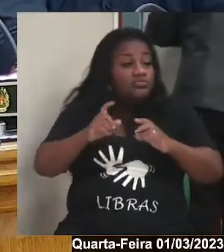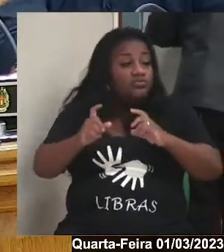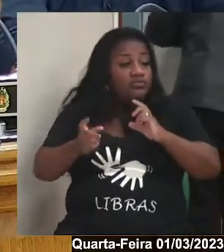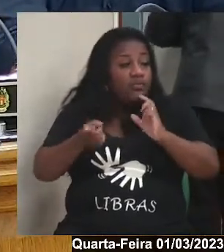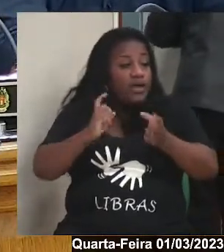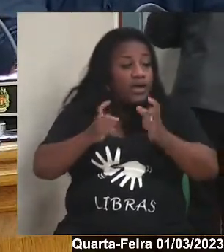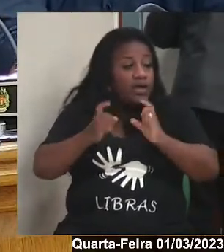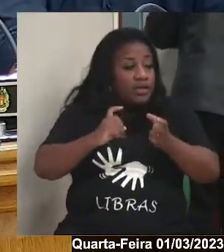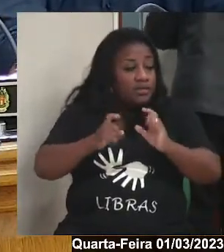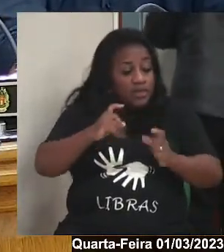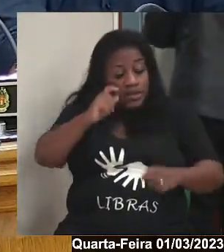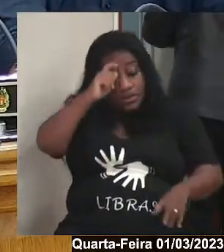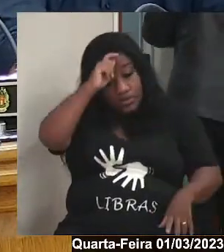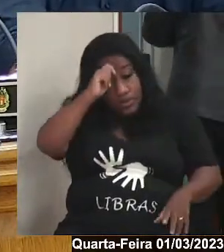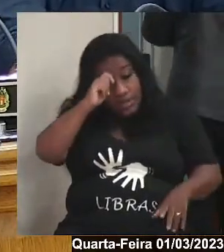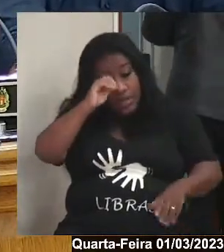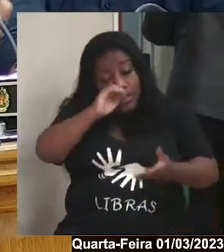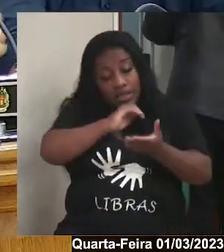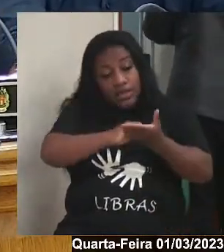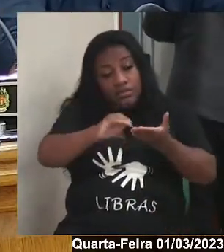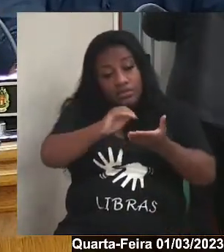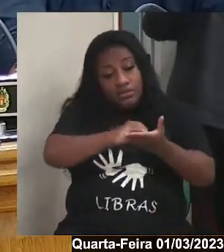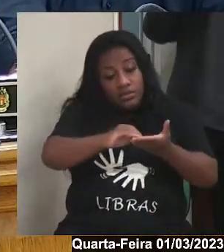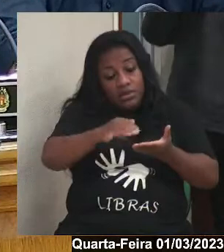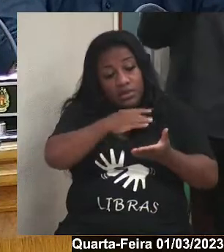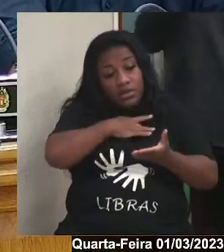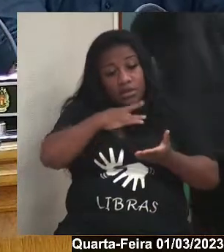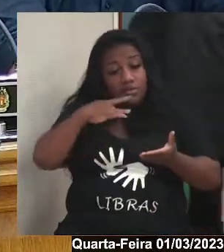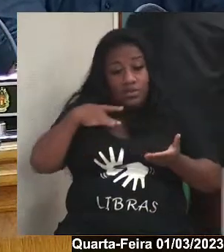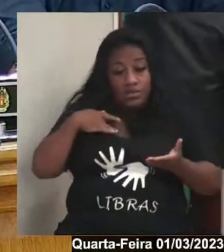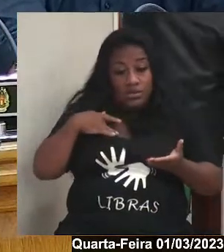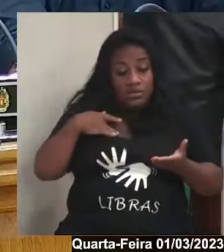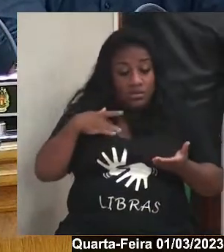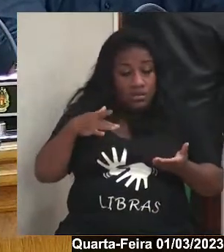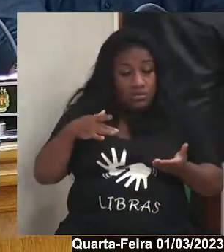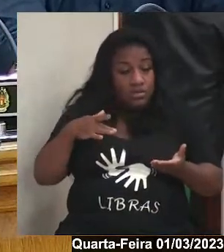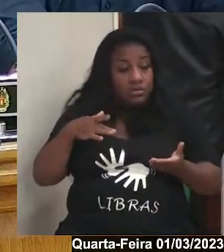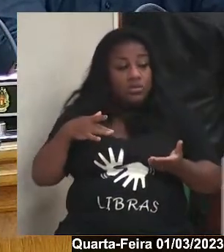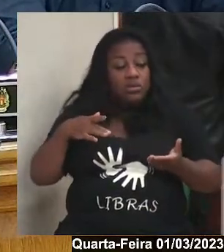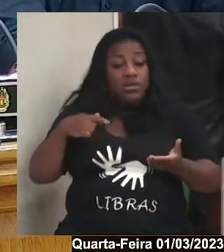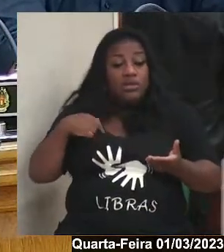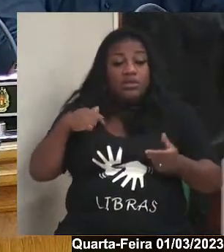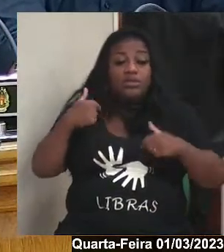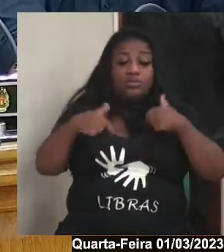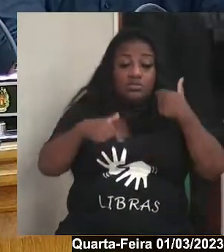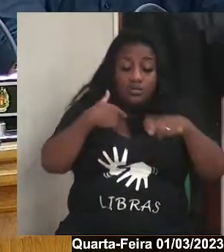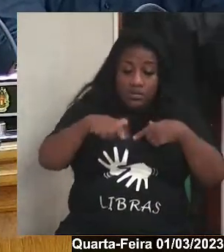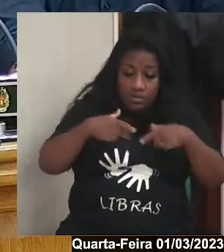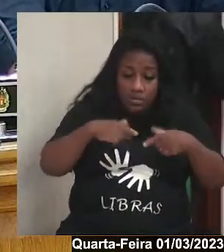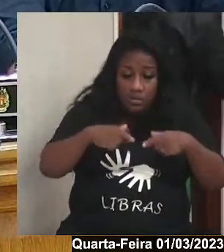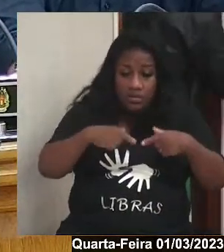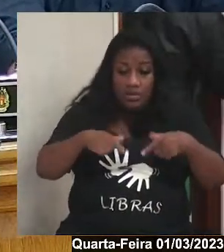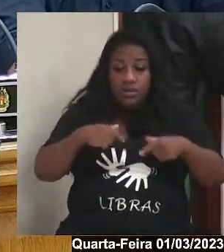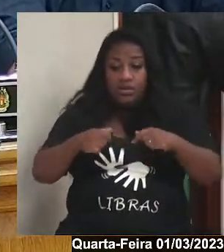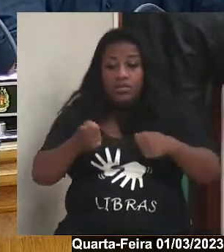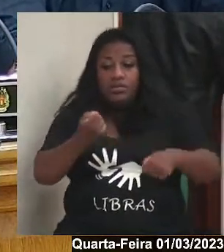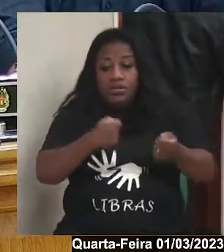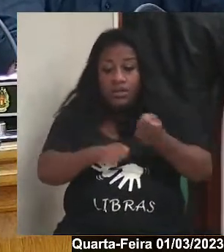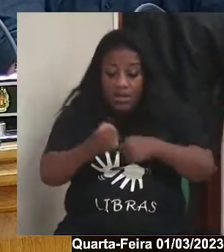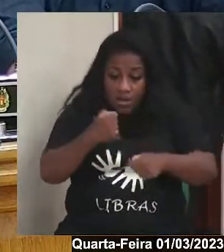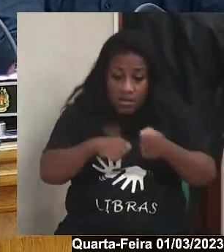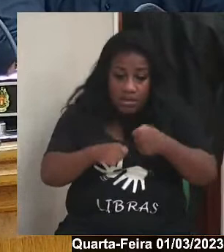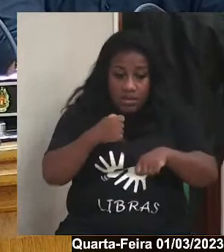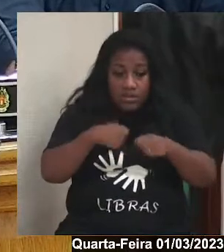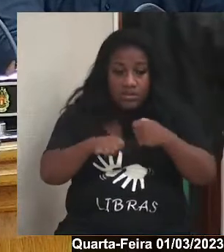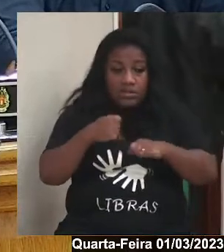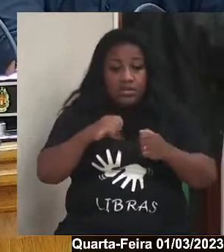Dedé, com o secretário da saúde, para tentar resolver esse problema aí. Nós estamos correndo atrás, vamos tentar ajudar a administração a resolver